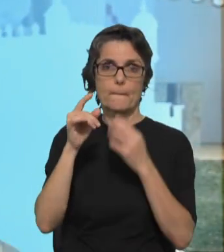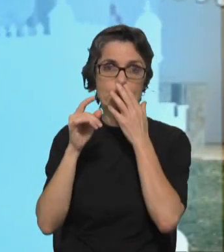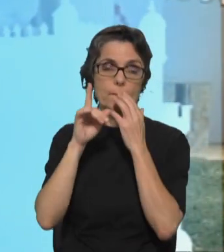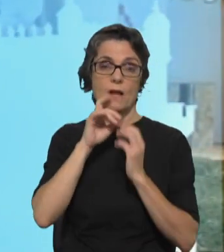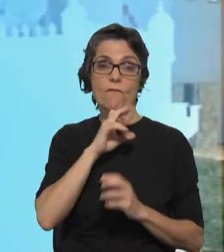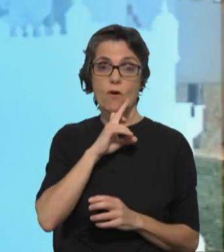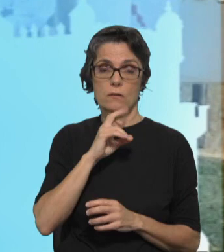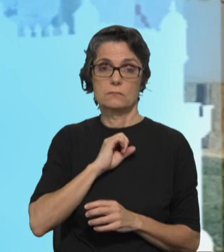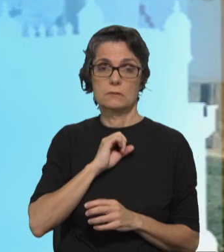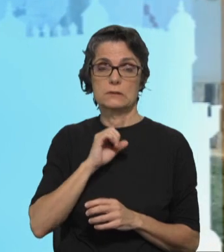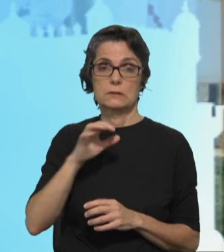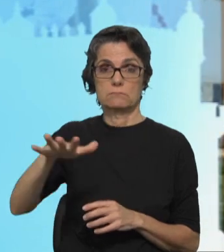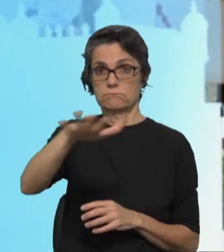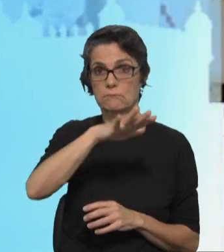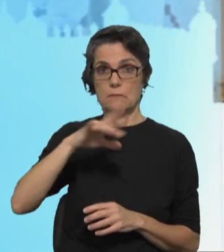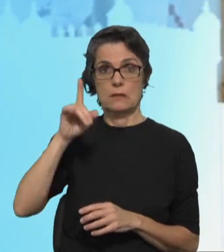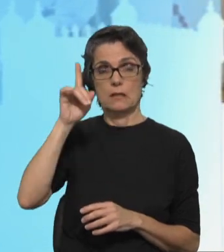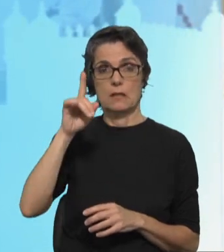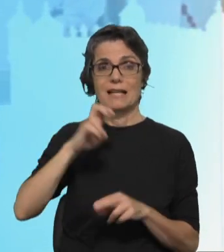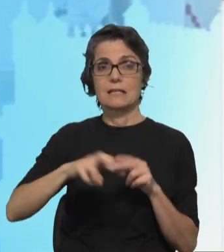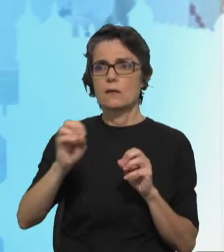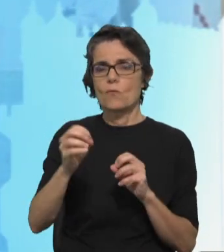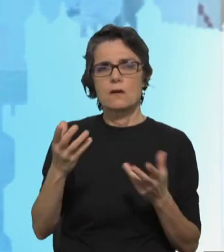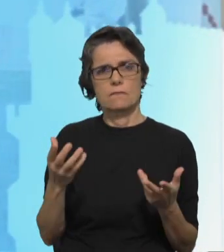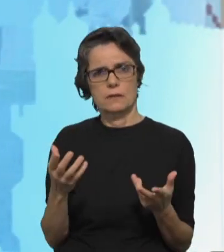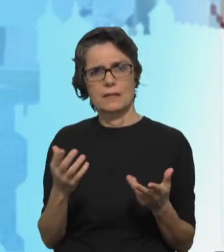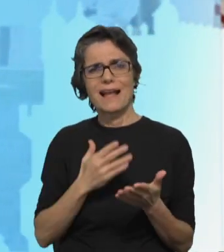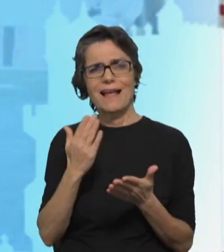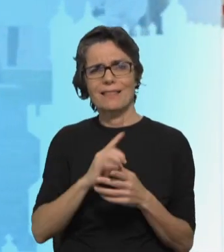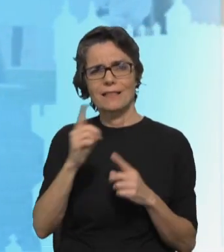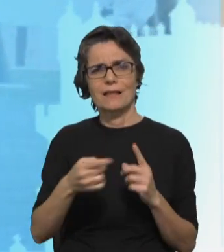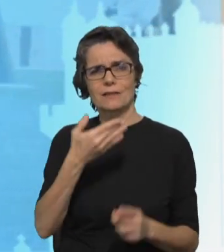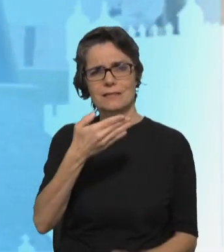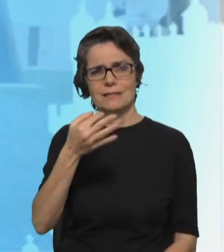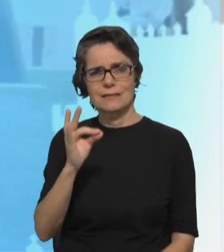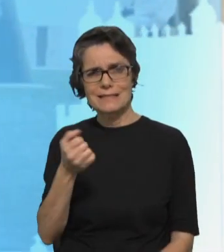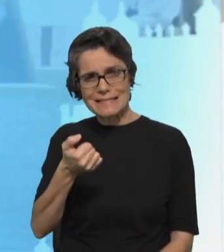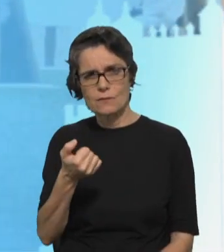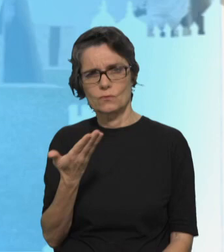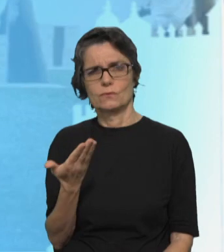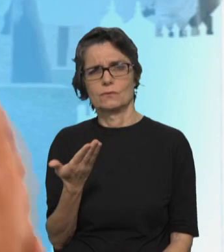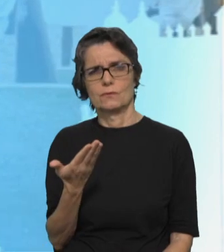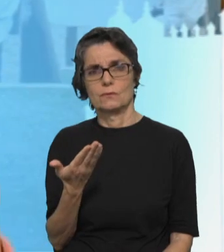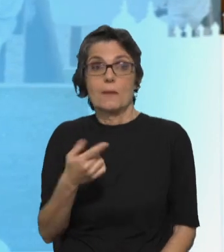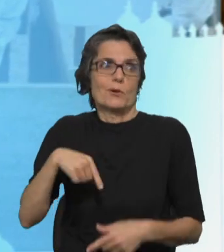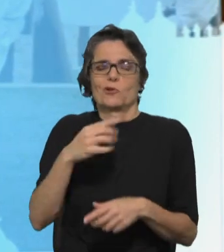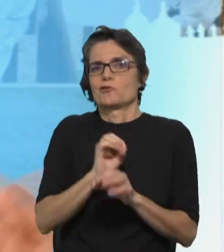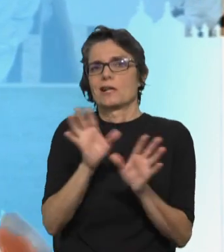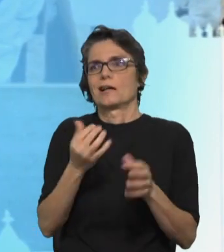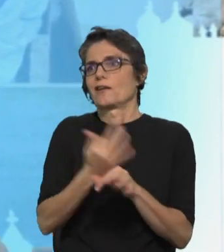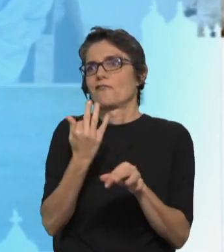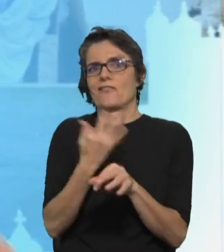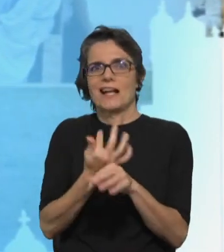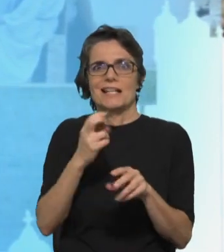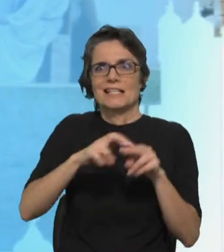onde de vez em quando nós íamos, não havia eletricidade até 75. Não, para nós era uma festa viver sem